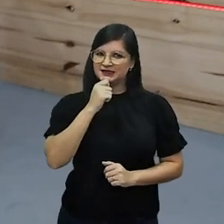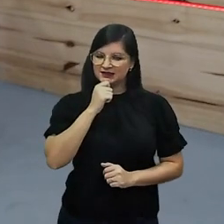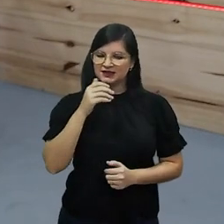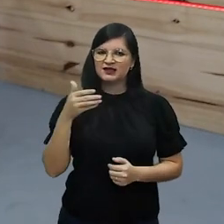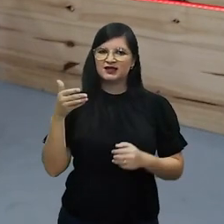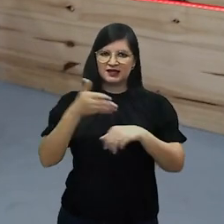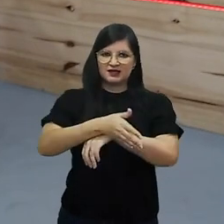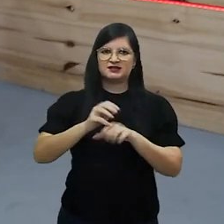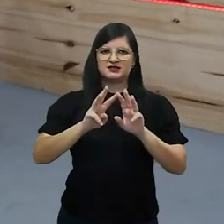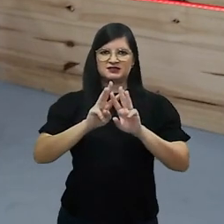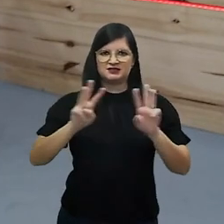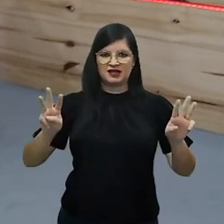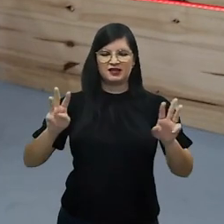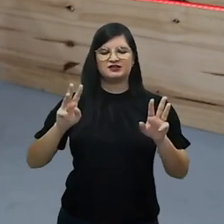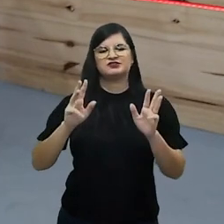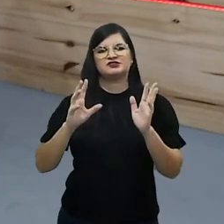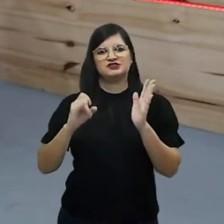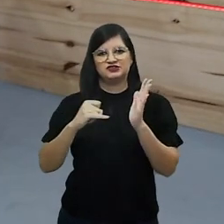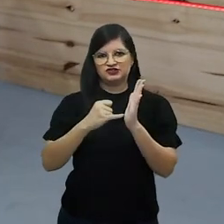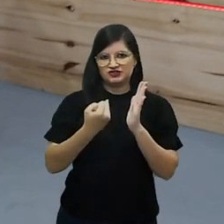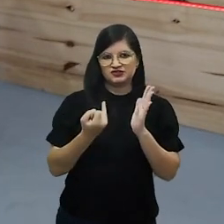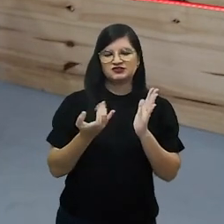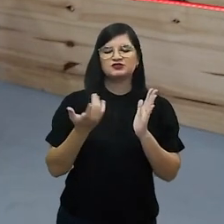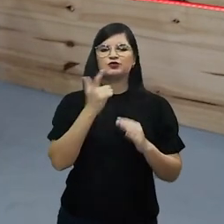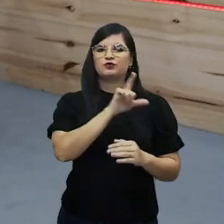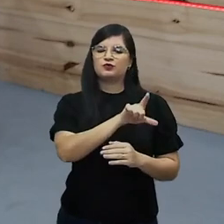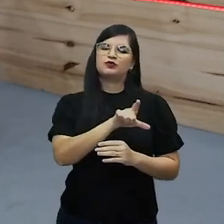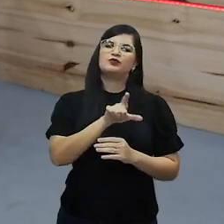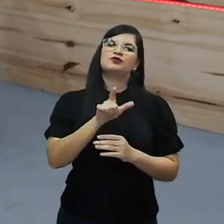site de inscrição, faça a inscrição para